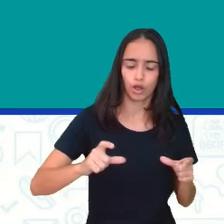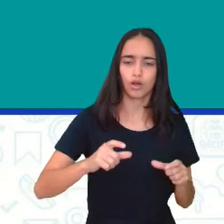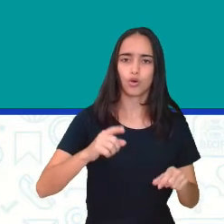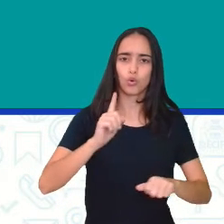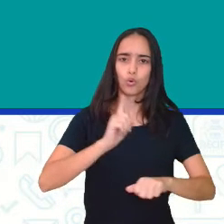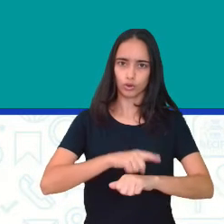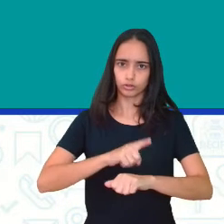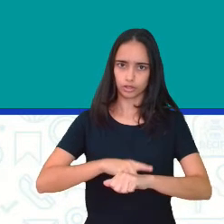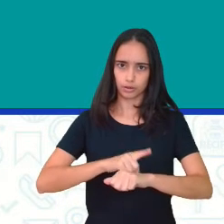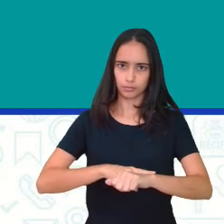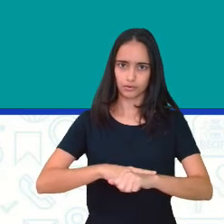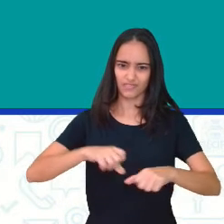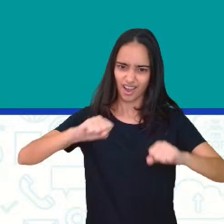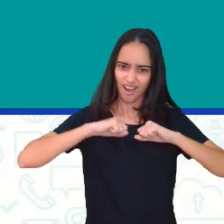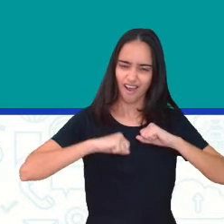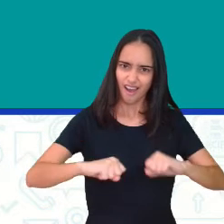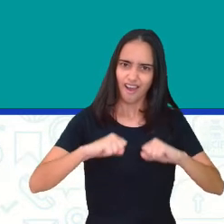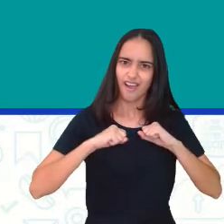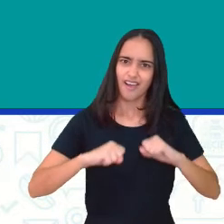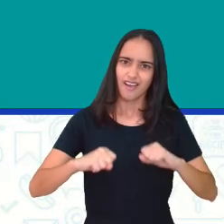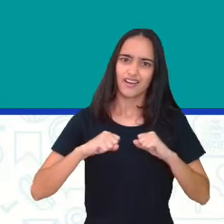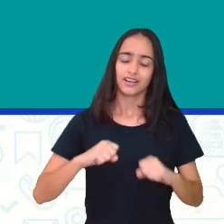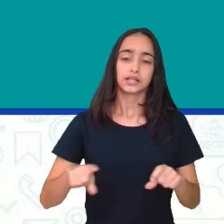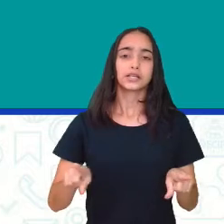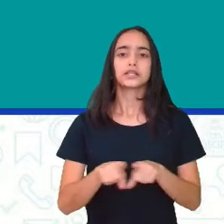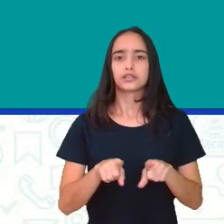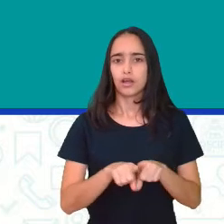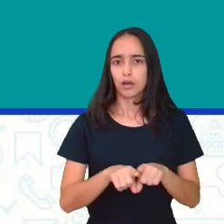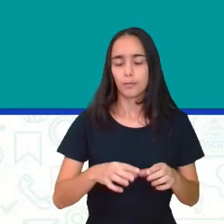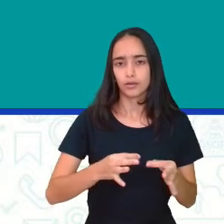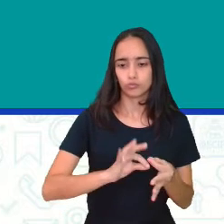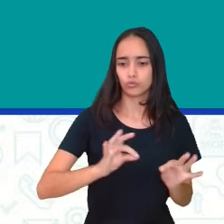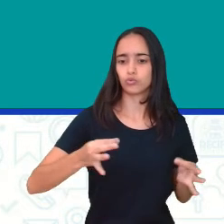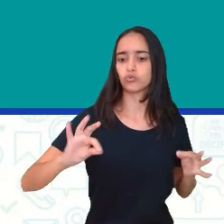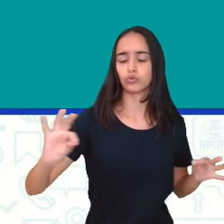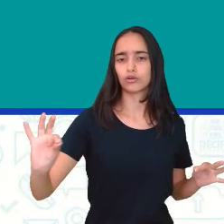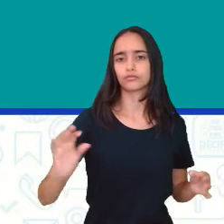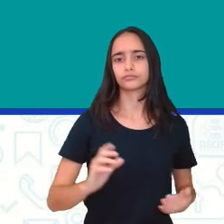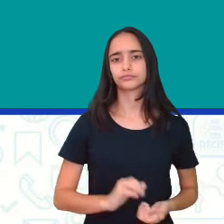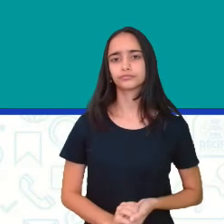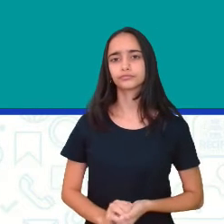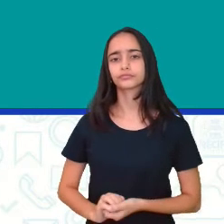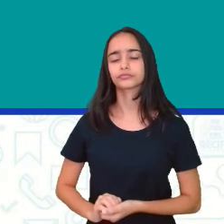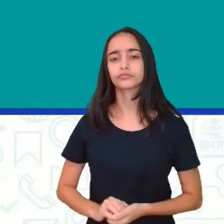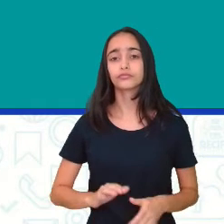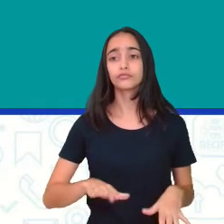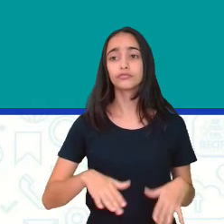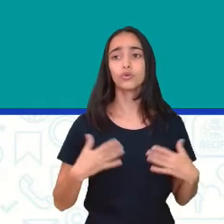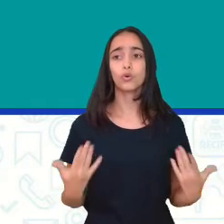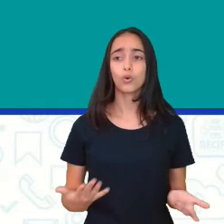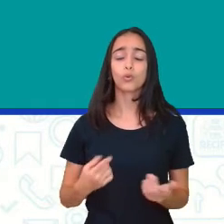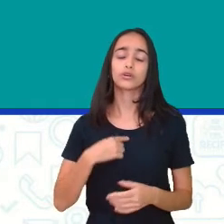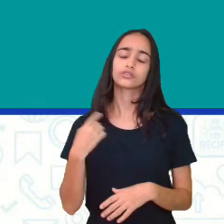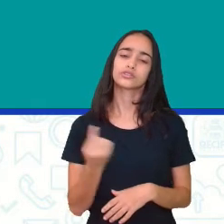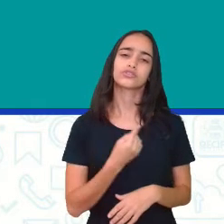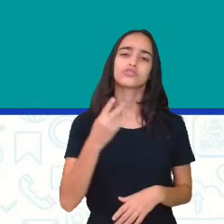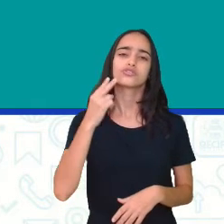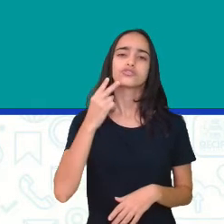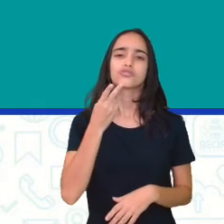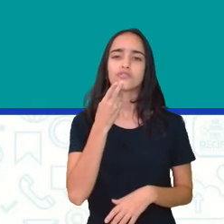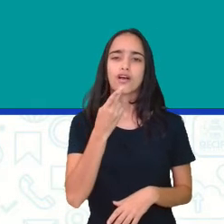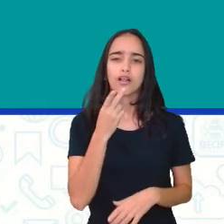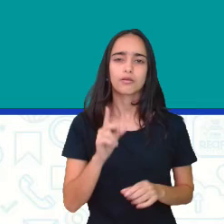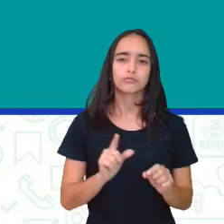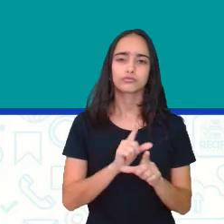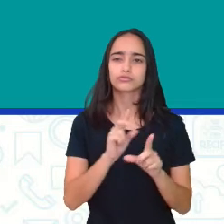ali que ela vai correr. Consequentemente, a distância. Quando a gente fala de intensidade, a